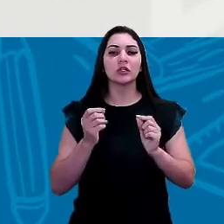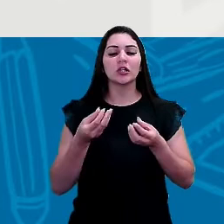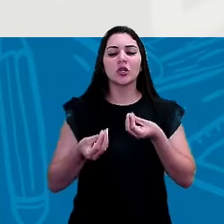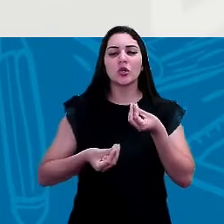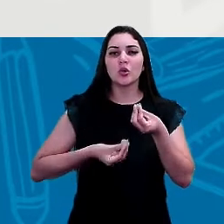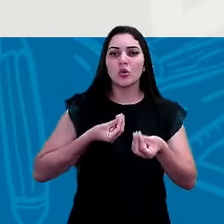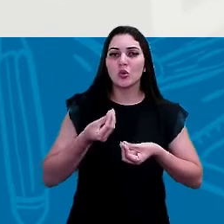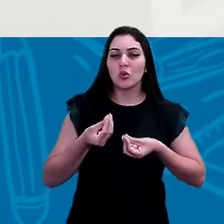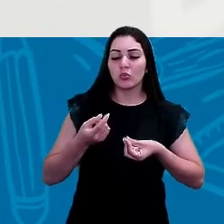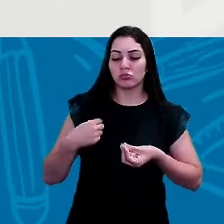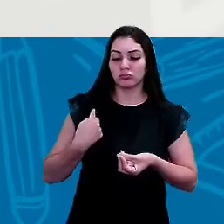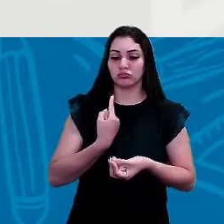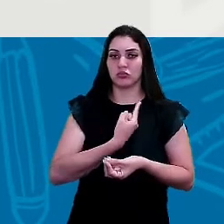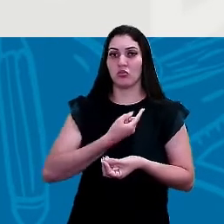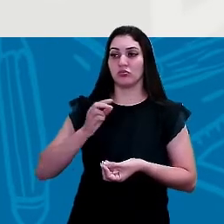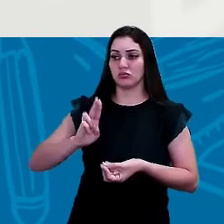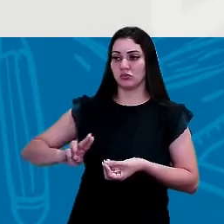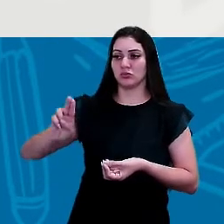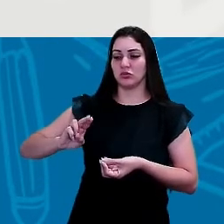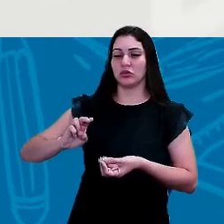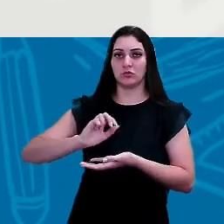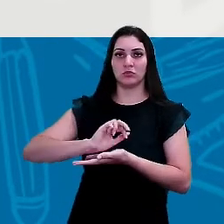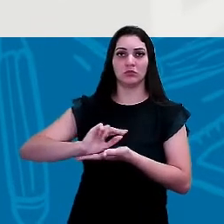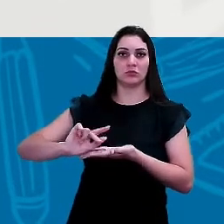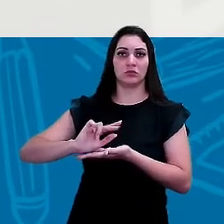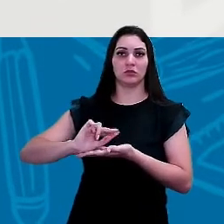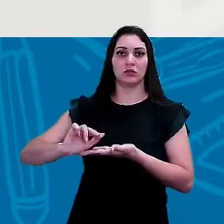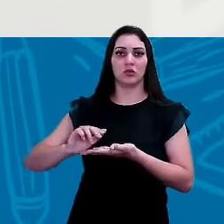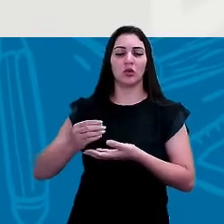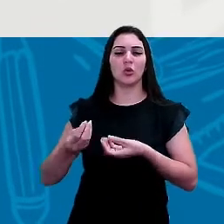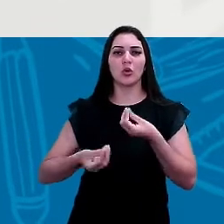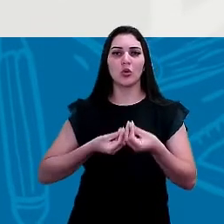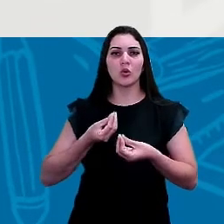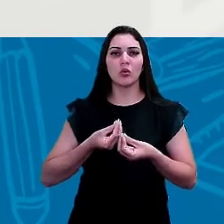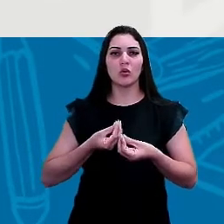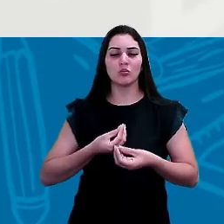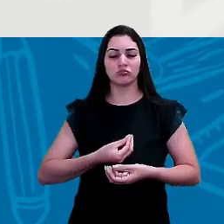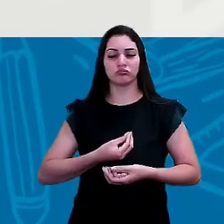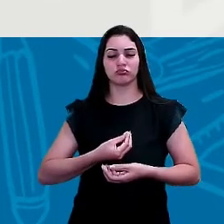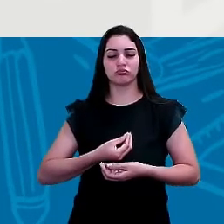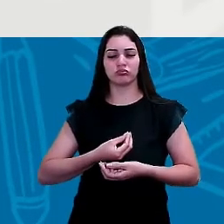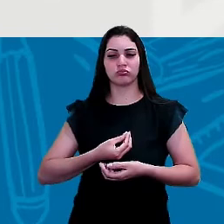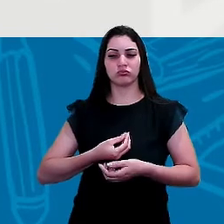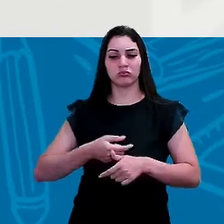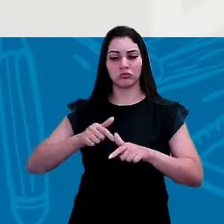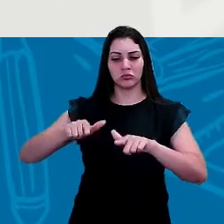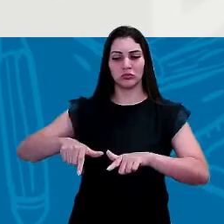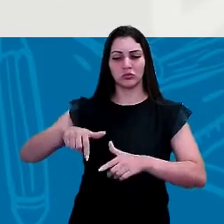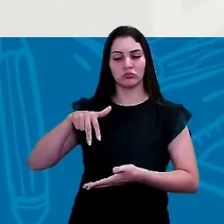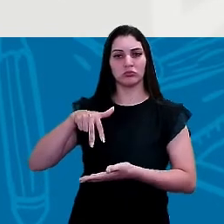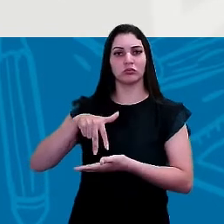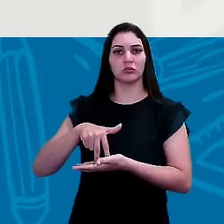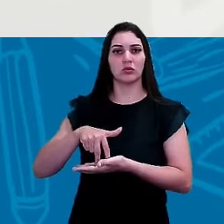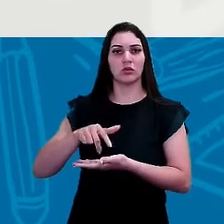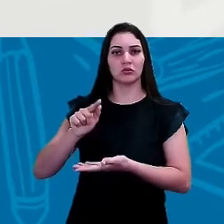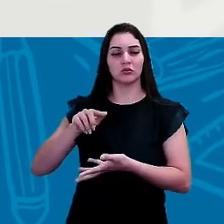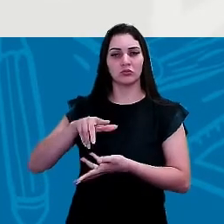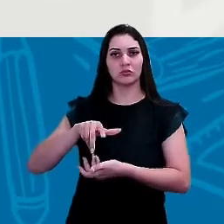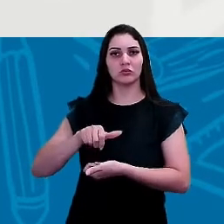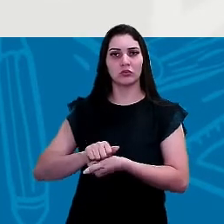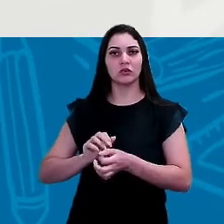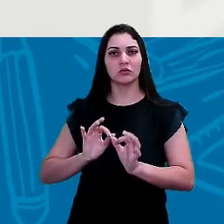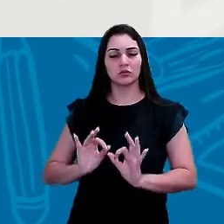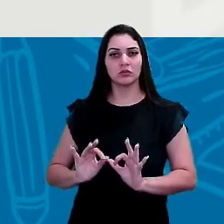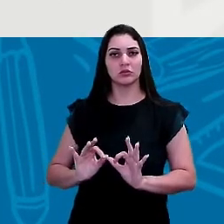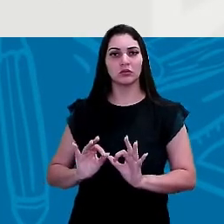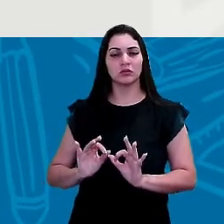como nós utilizamos os recursos, né, como ocupamos o espaço, né, geográfico, né, e